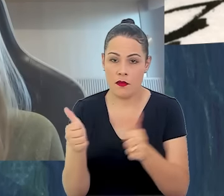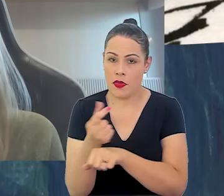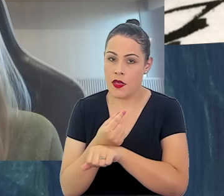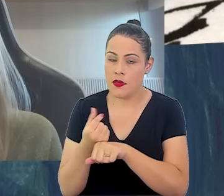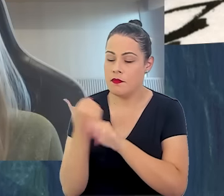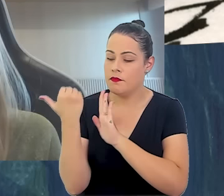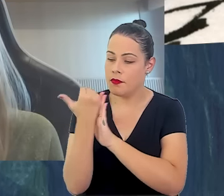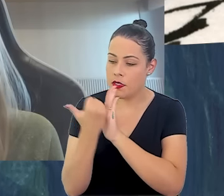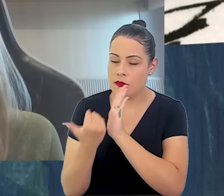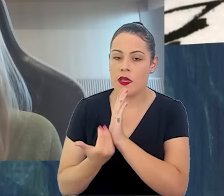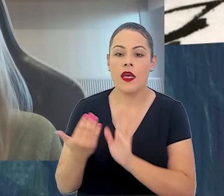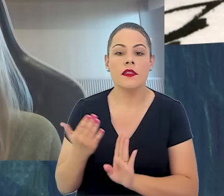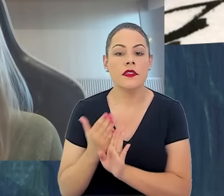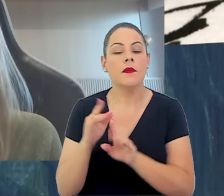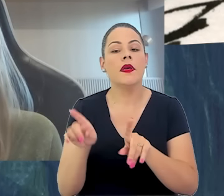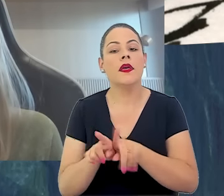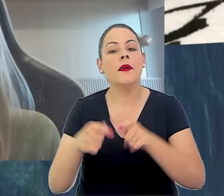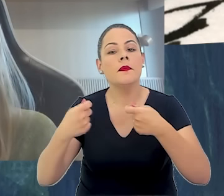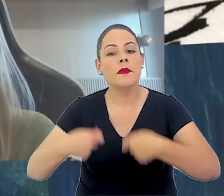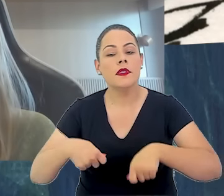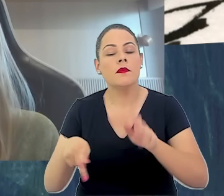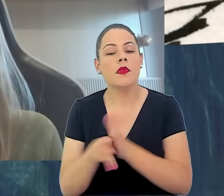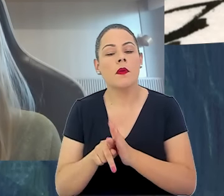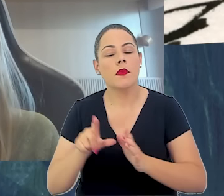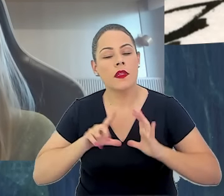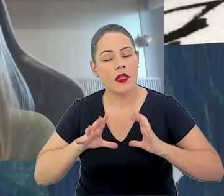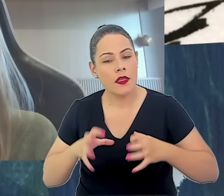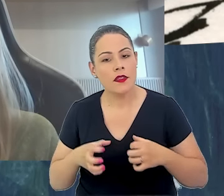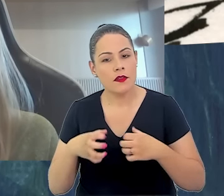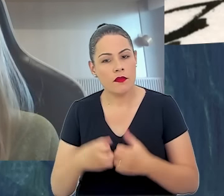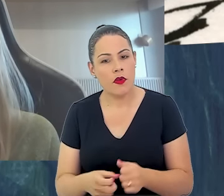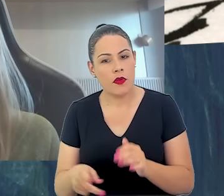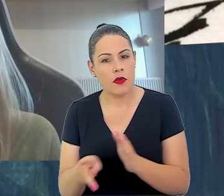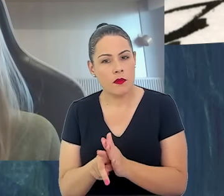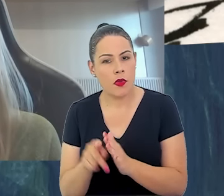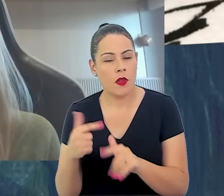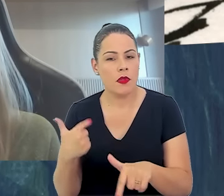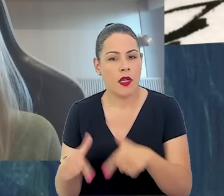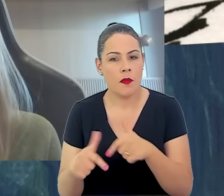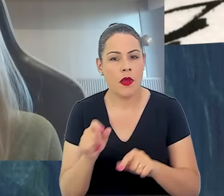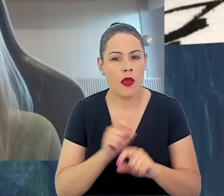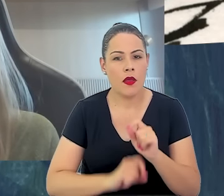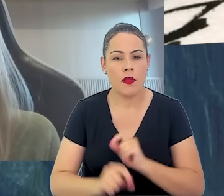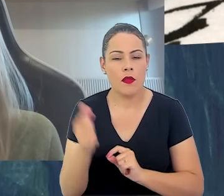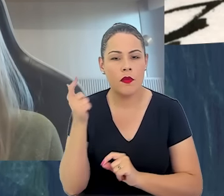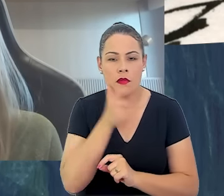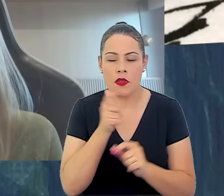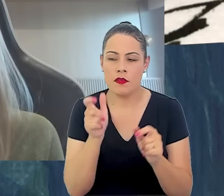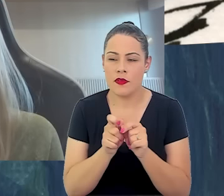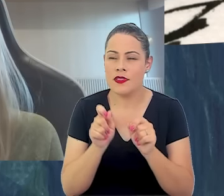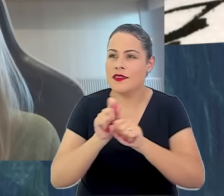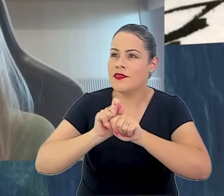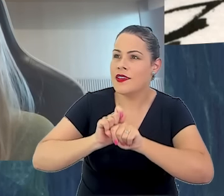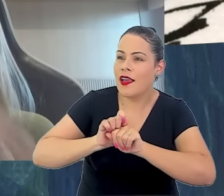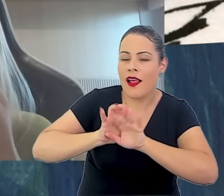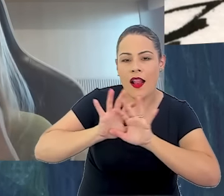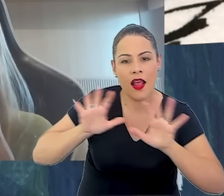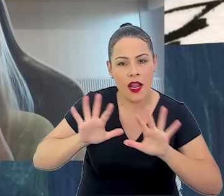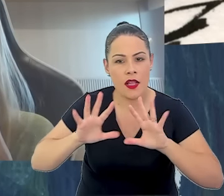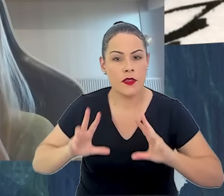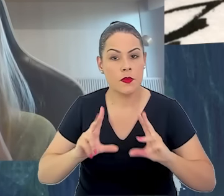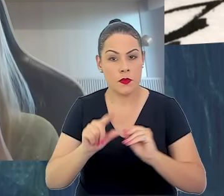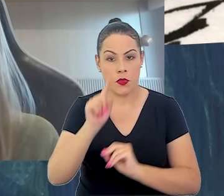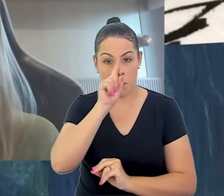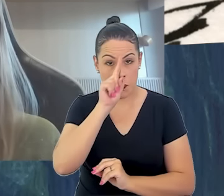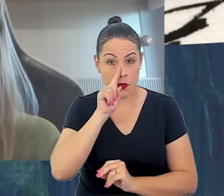precificados e precisa que haja esse processo de disclosure, de clareza